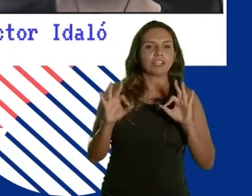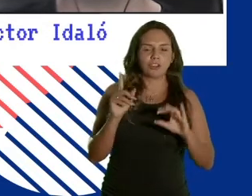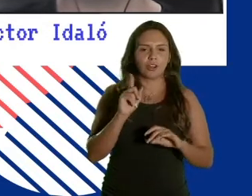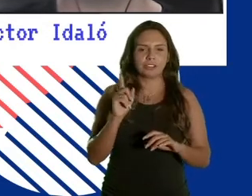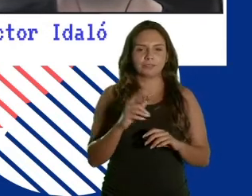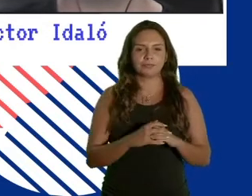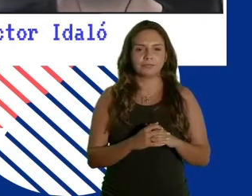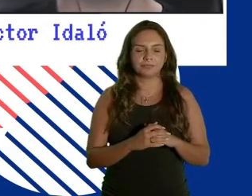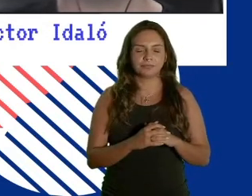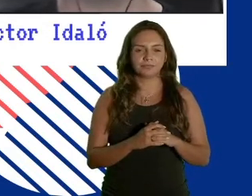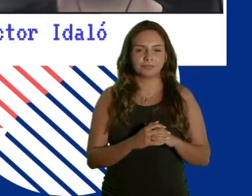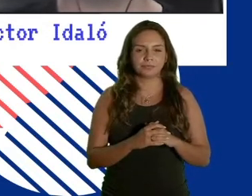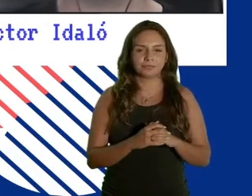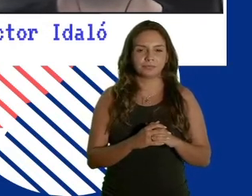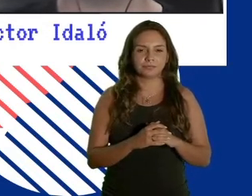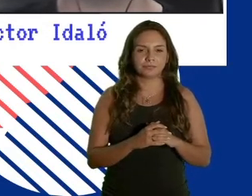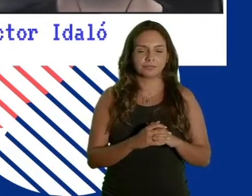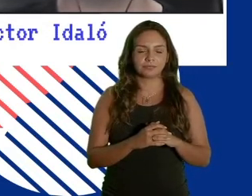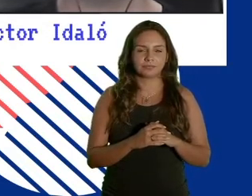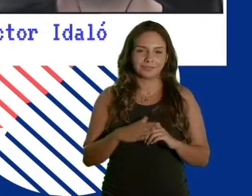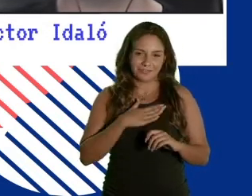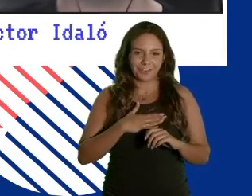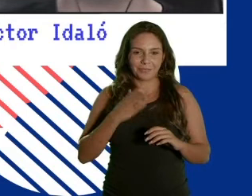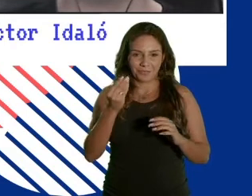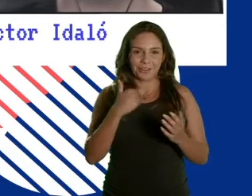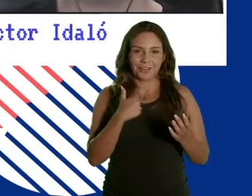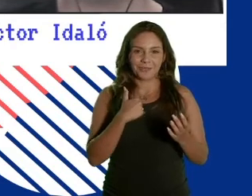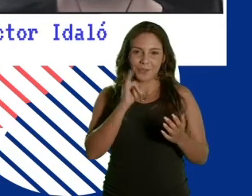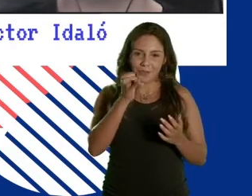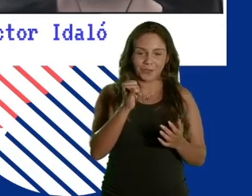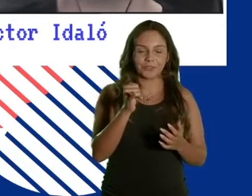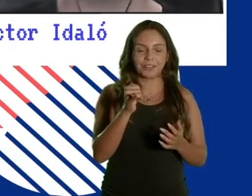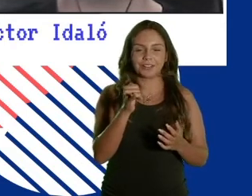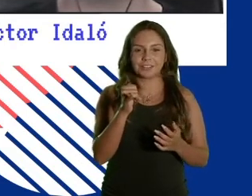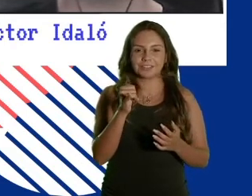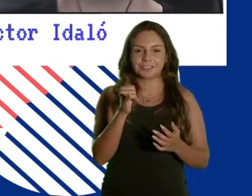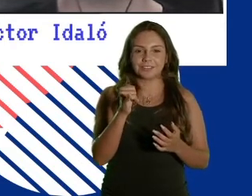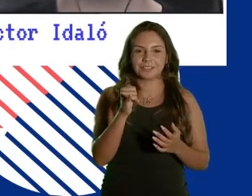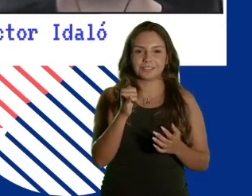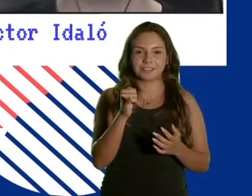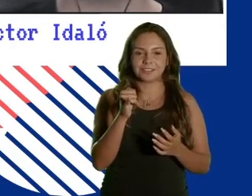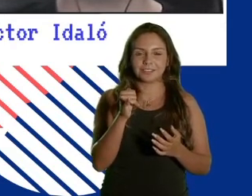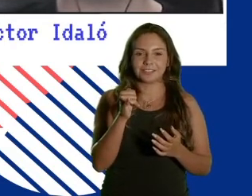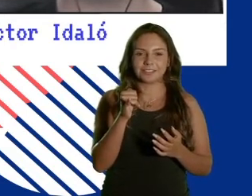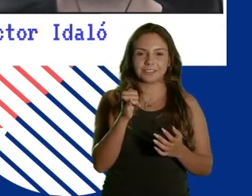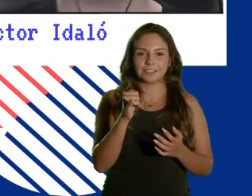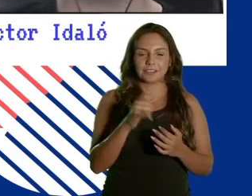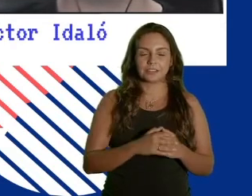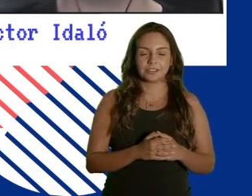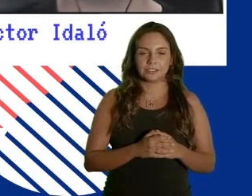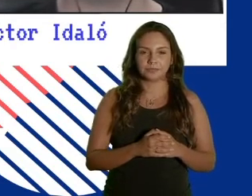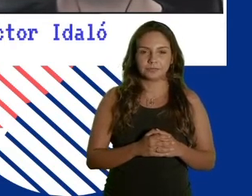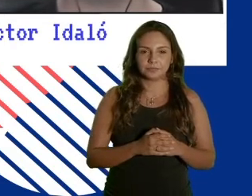nenhum, mas eu gostei muito dos meus contos, inclusive os dois